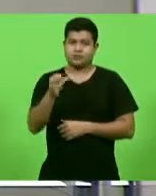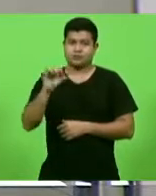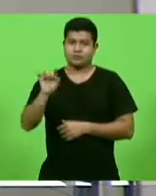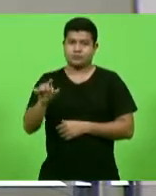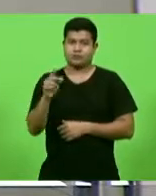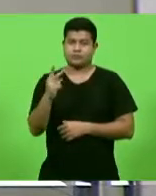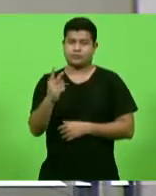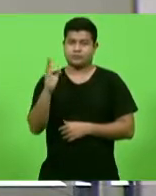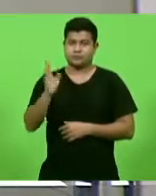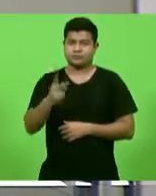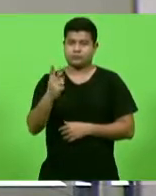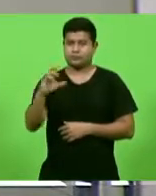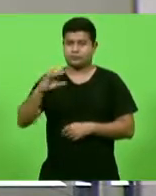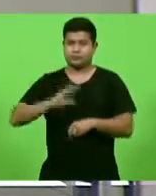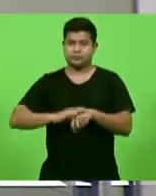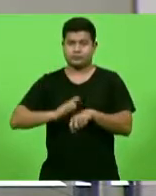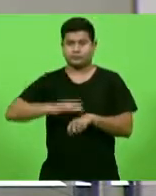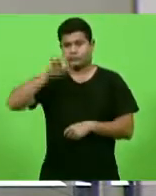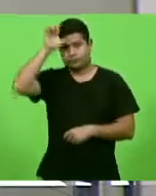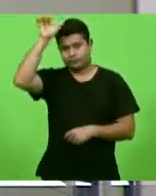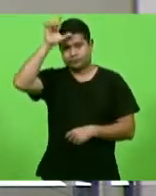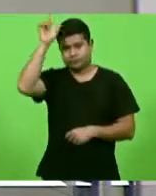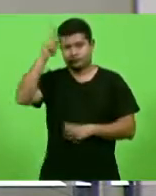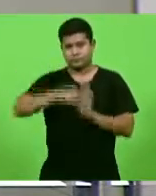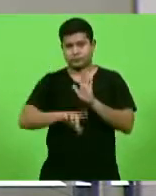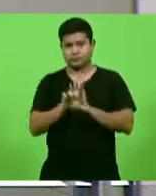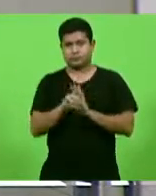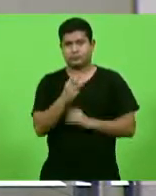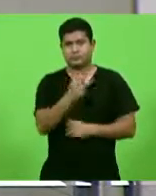249.2/2020, autor deputado Sargento Lima. Projeto de Lei